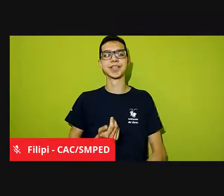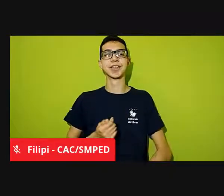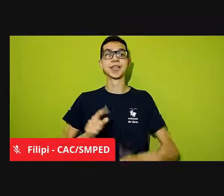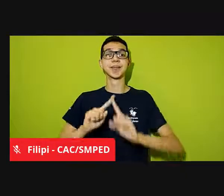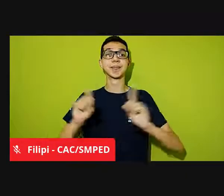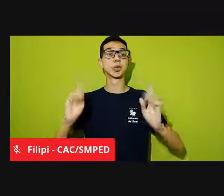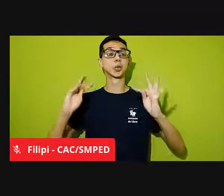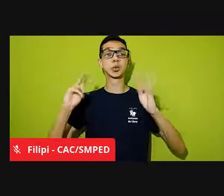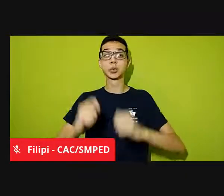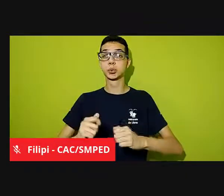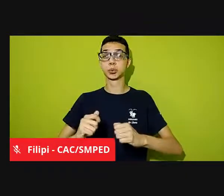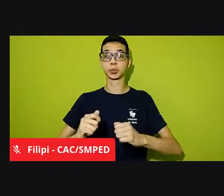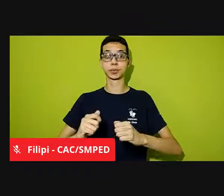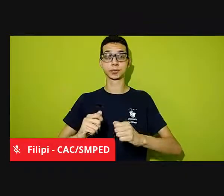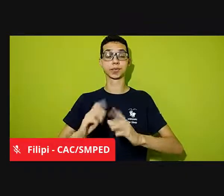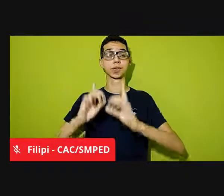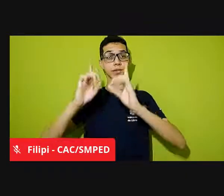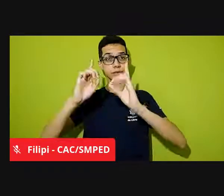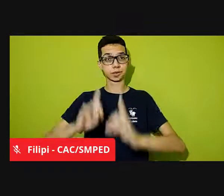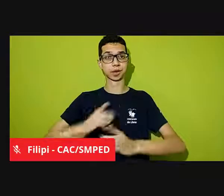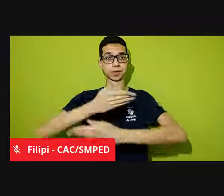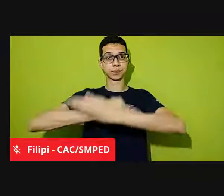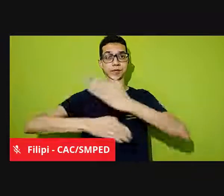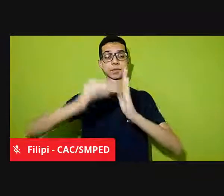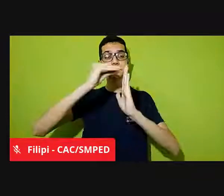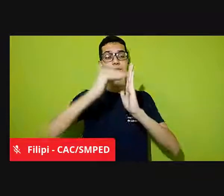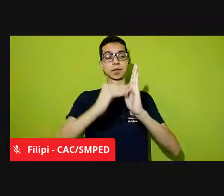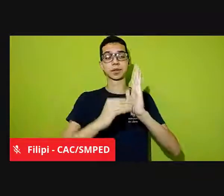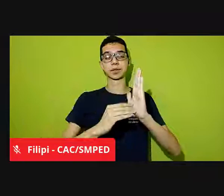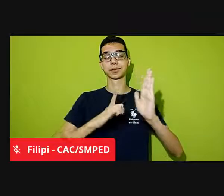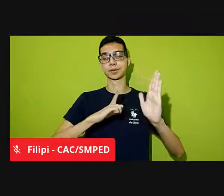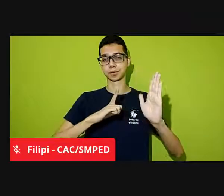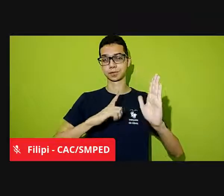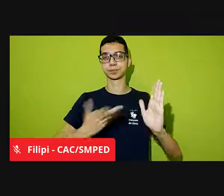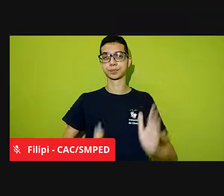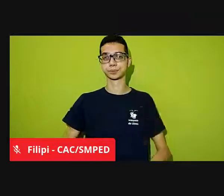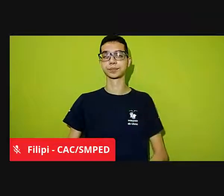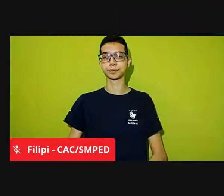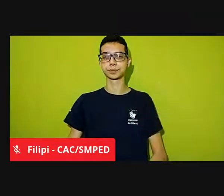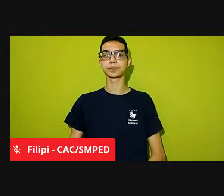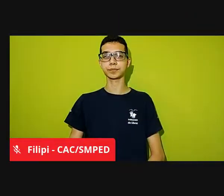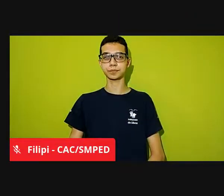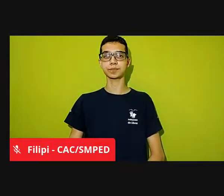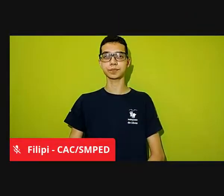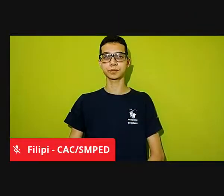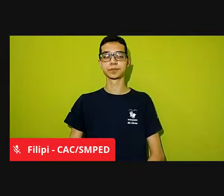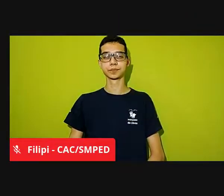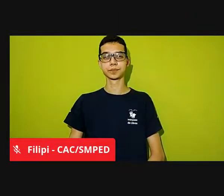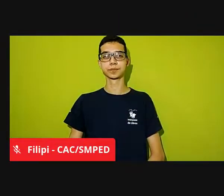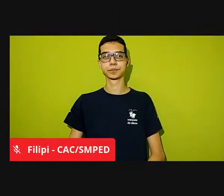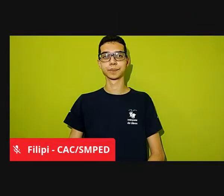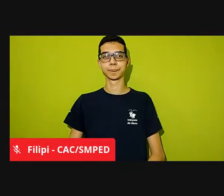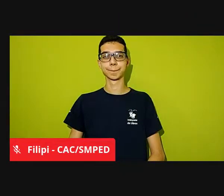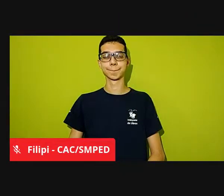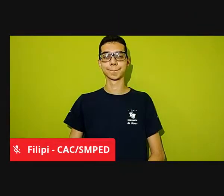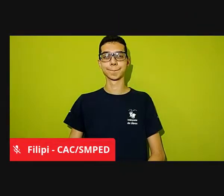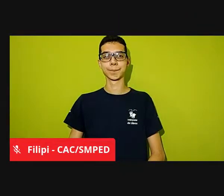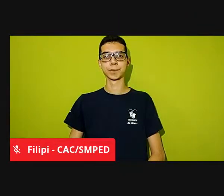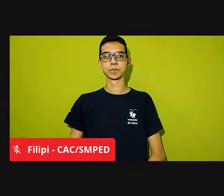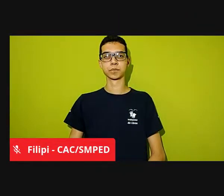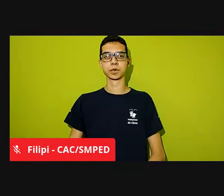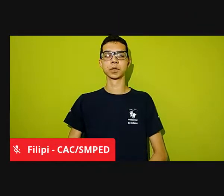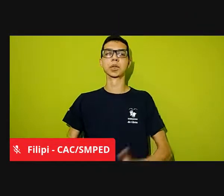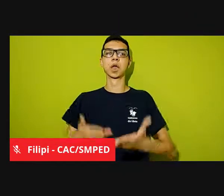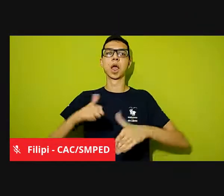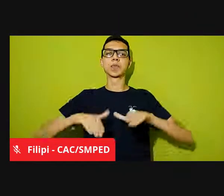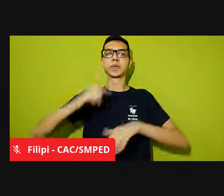da deficiência dentro dessas programações, né? Então, muitas vezes fazem essa ideia,